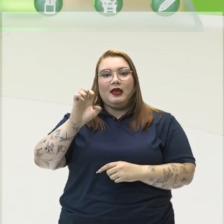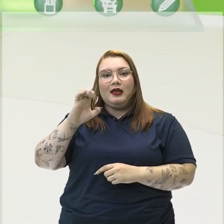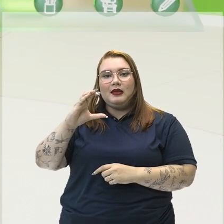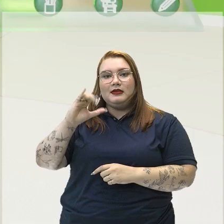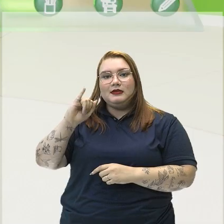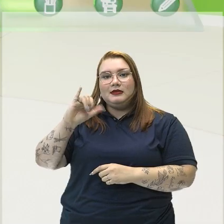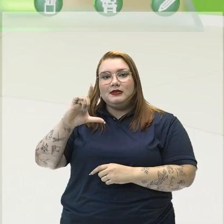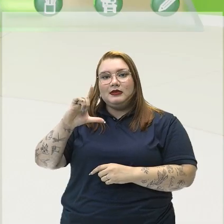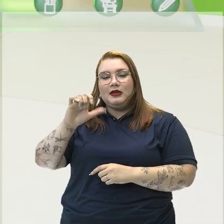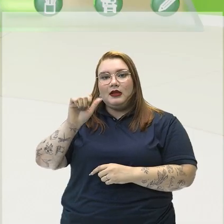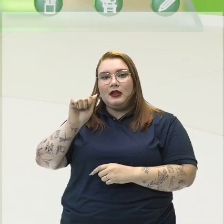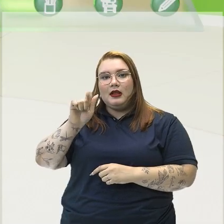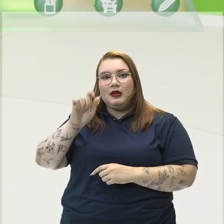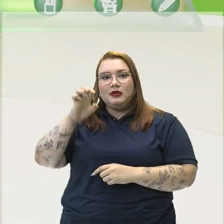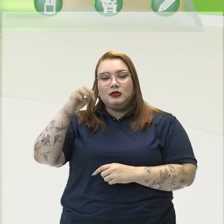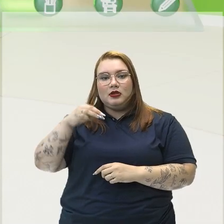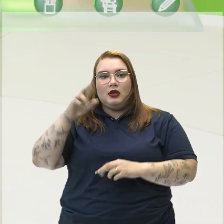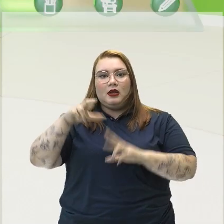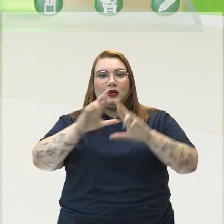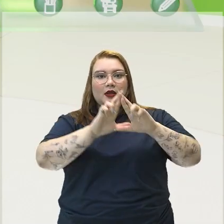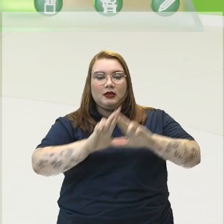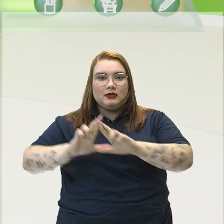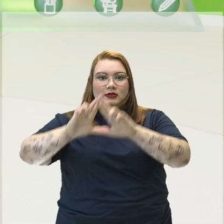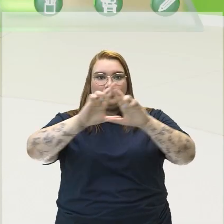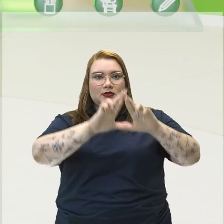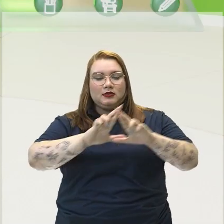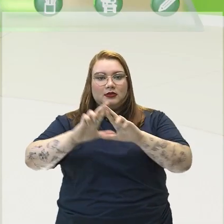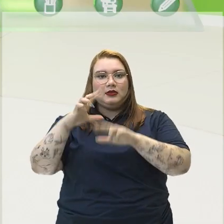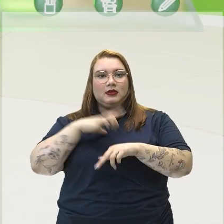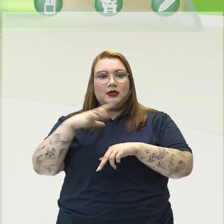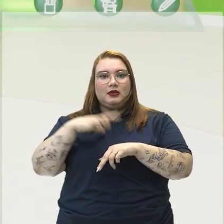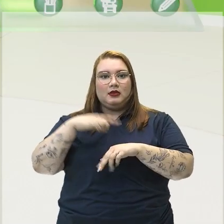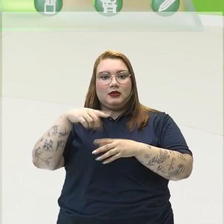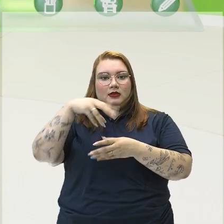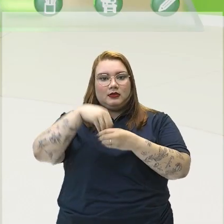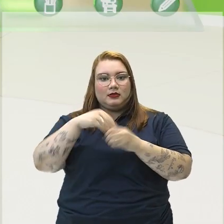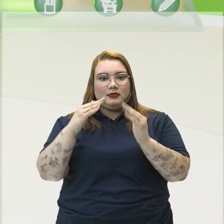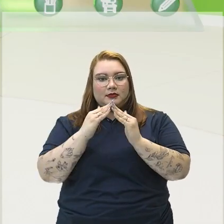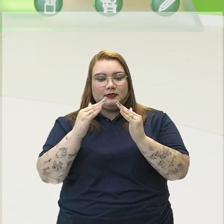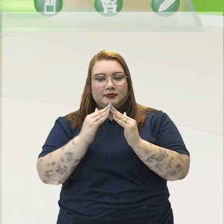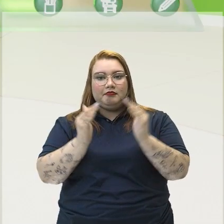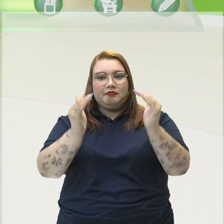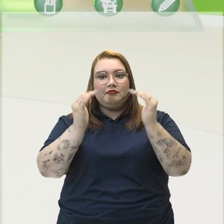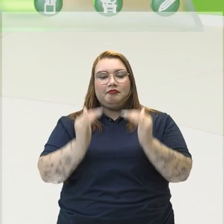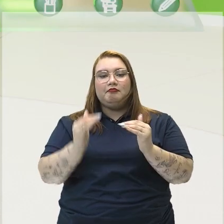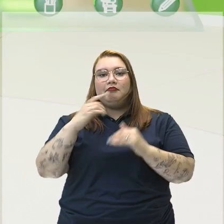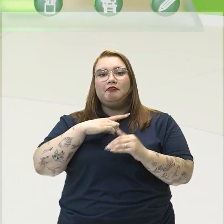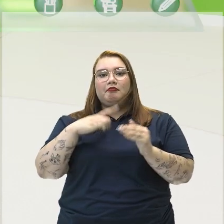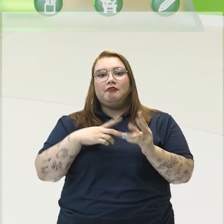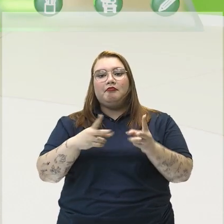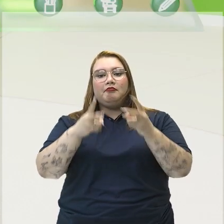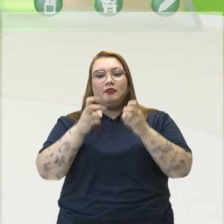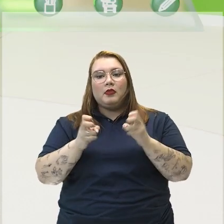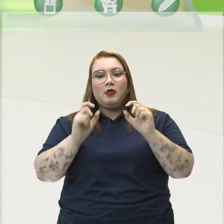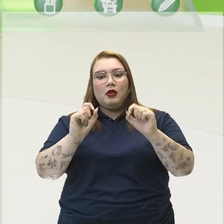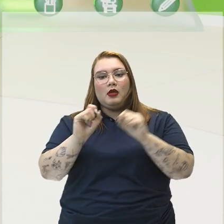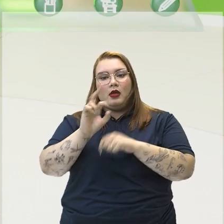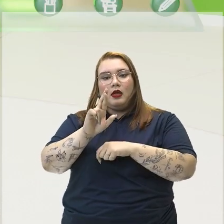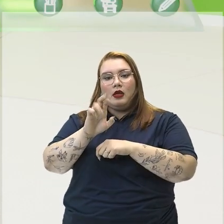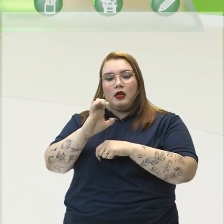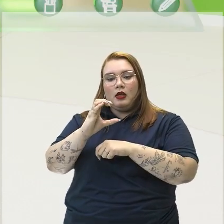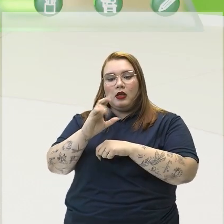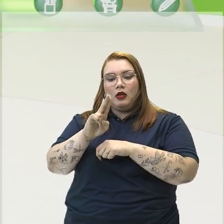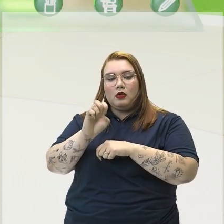ali a reciclagem, aquele material que eu tenho na minha casa, por exemplo. Logo abaixo, eu observo recusar, né?